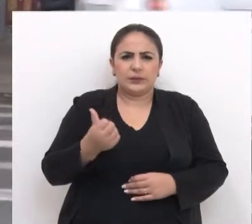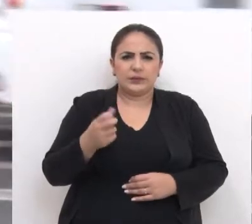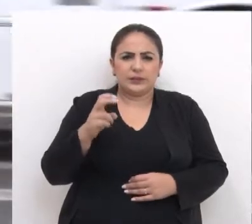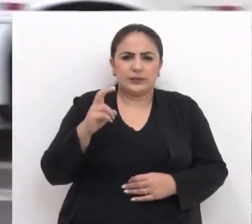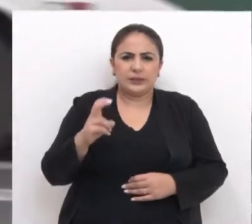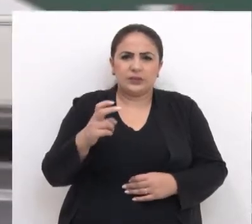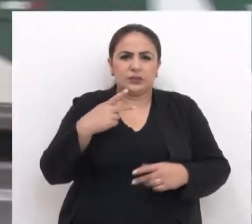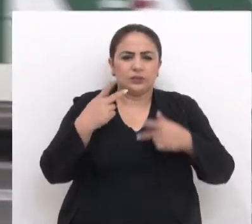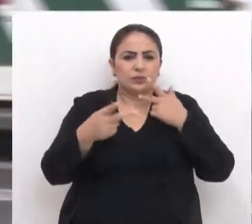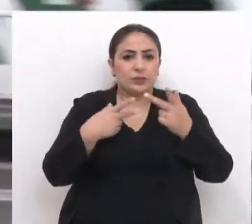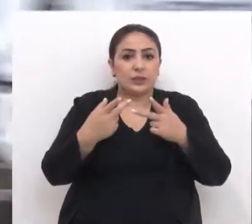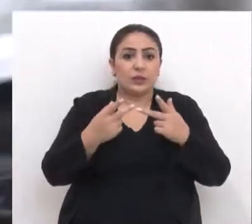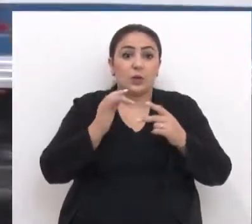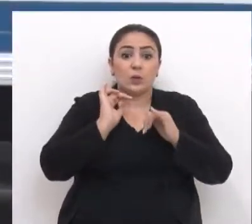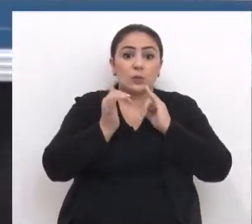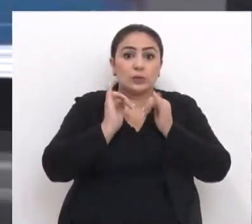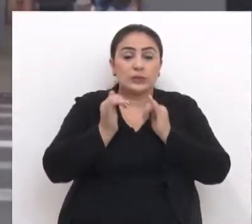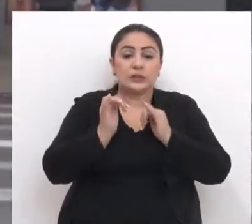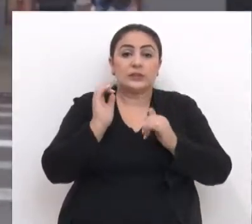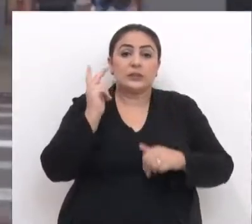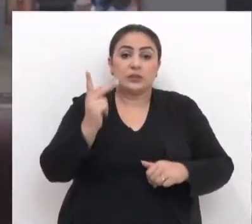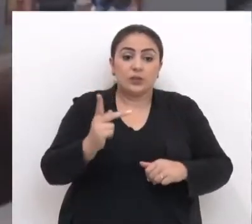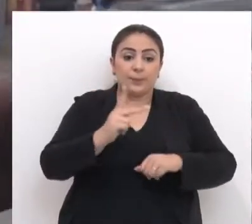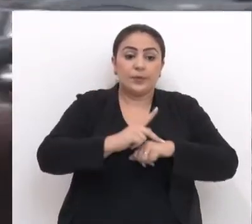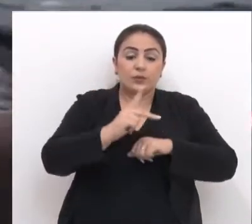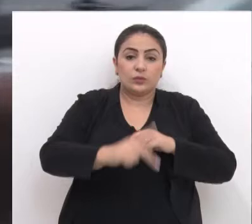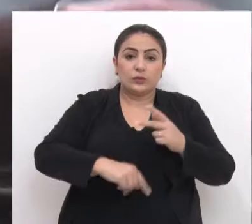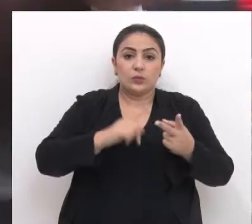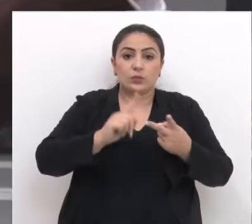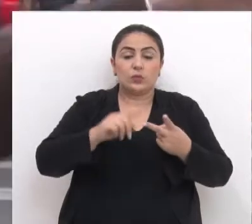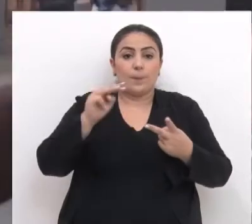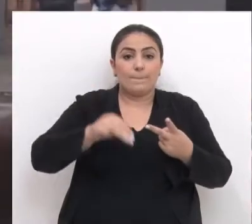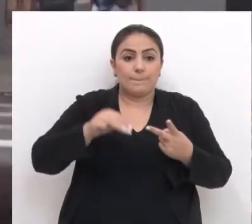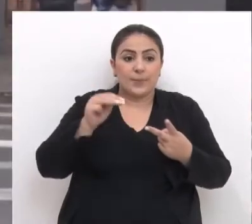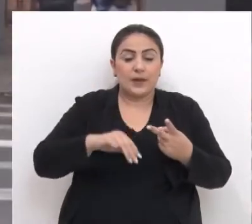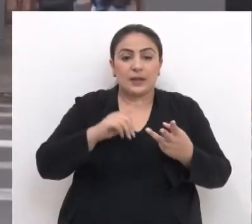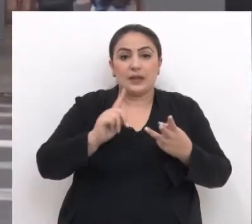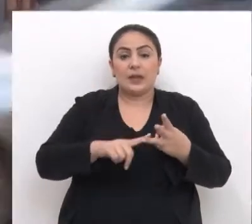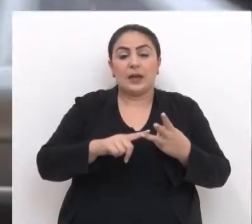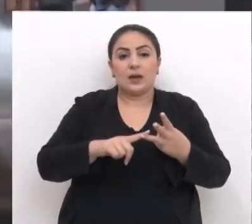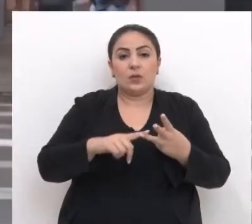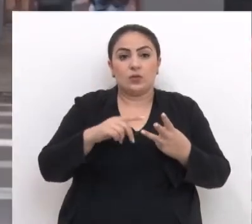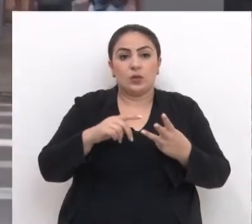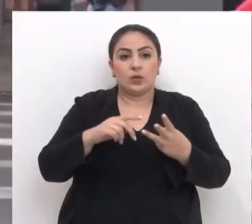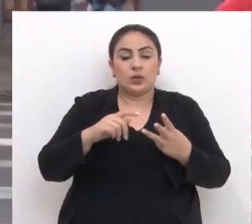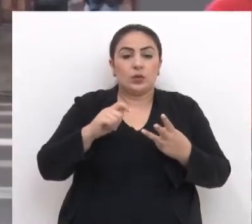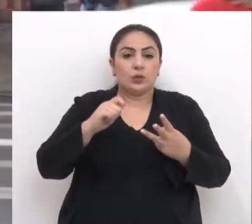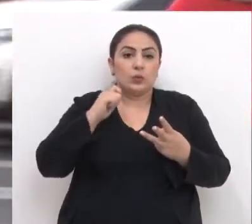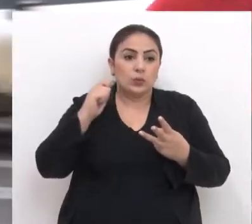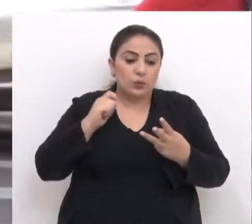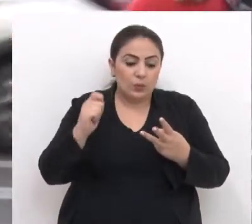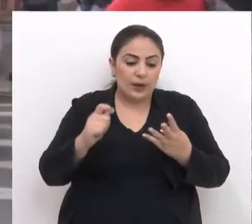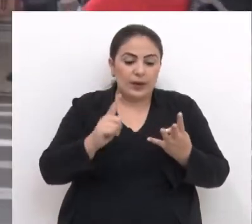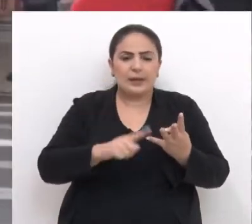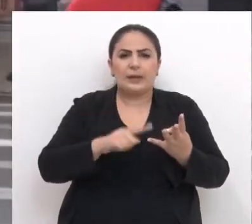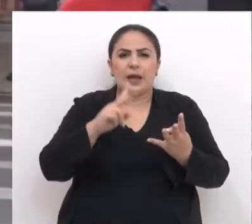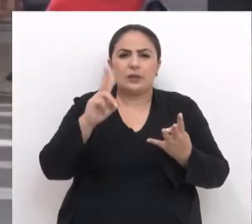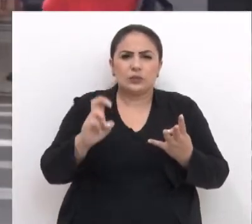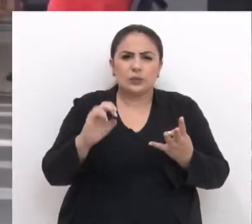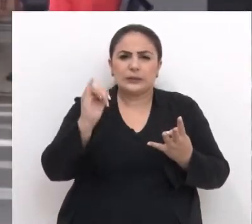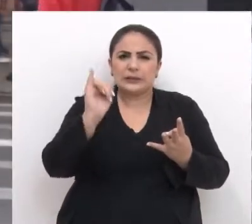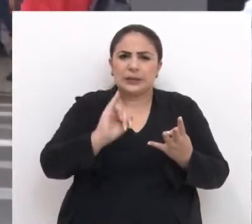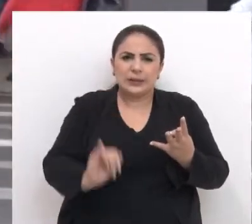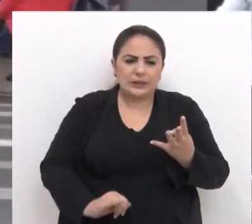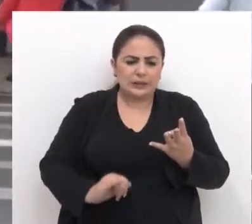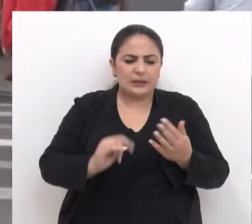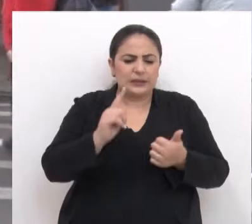265 versos, contando a história de Passo Fundo, de Marau, de Nicolau Vergueiro, de Nonoai, sobre os italianos,